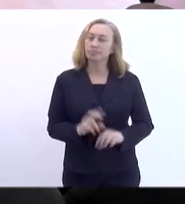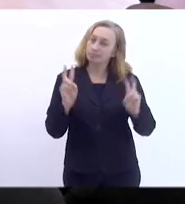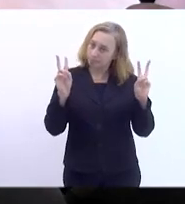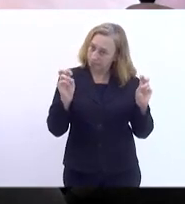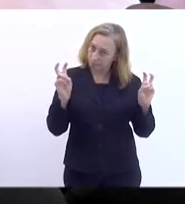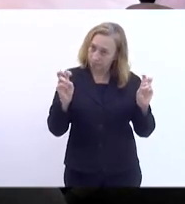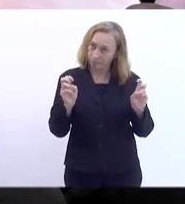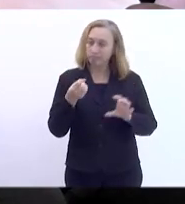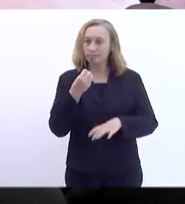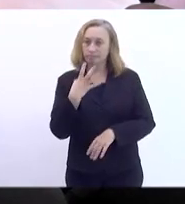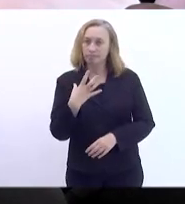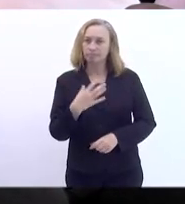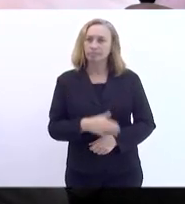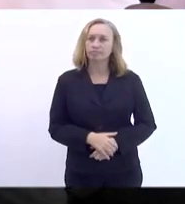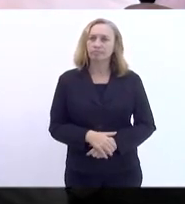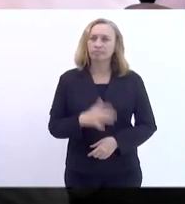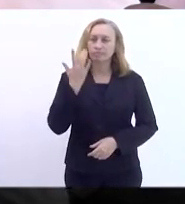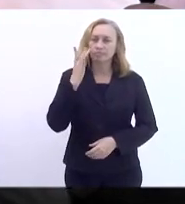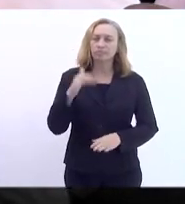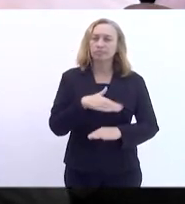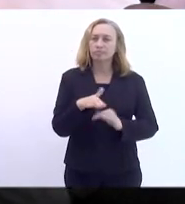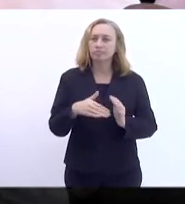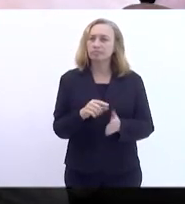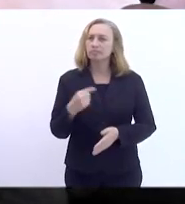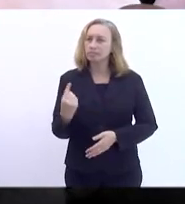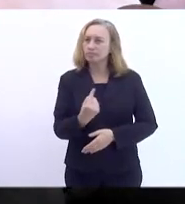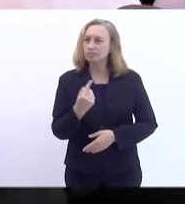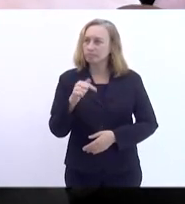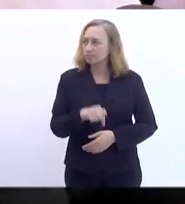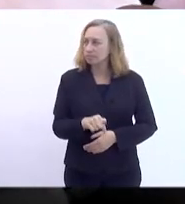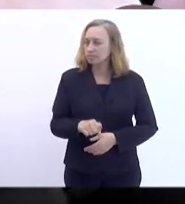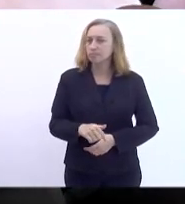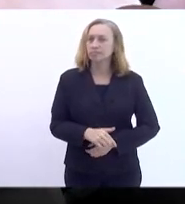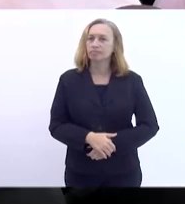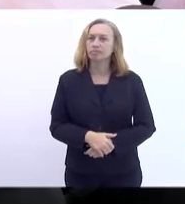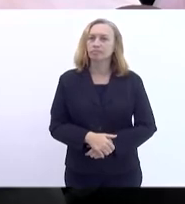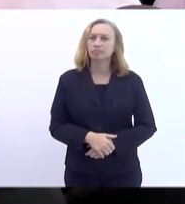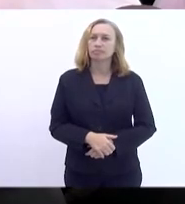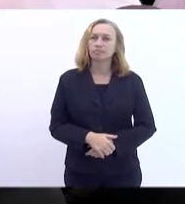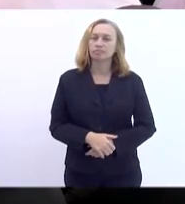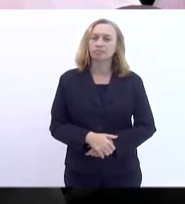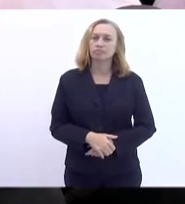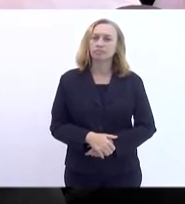situação positiva eu acho que todos nós aqui aqui é